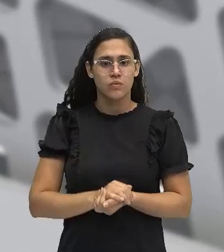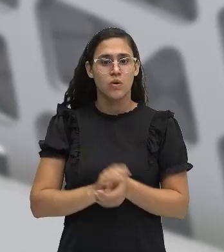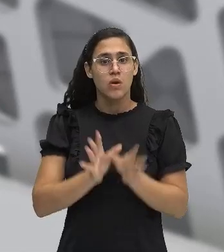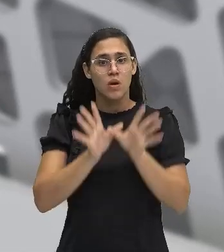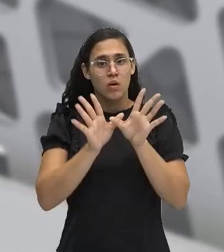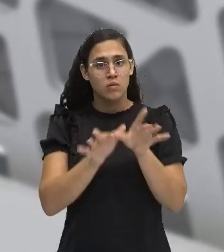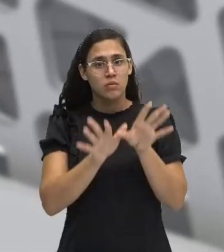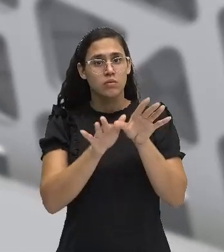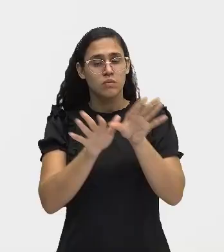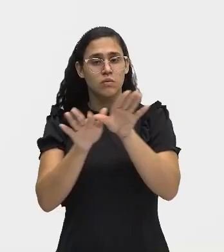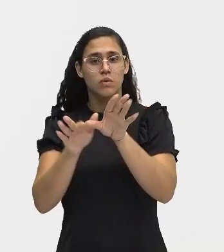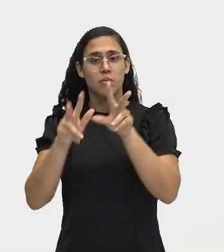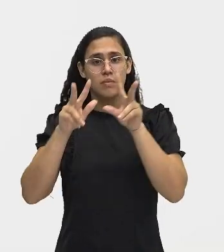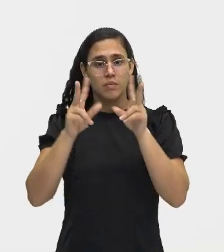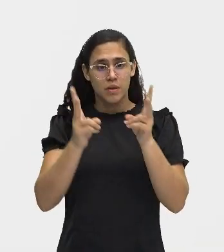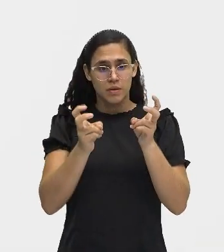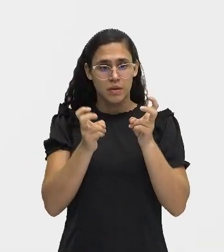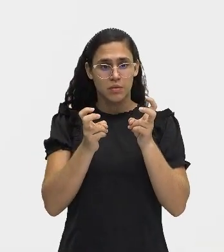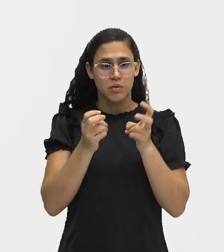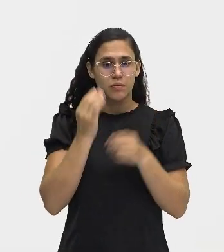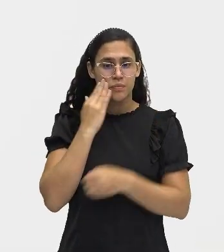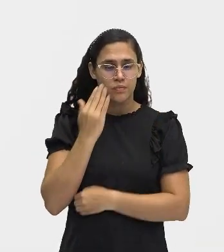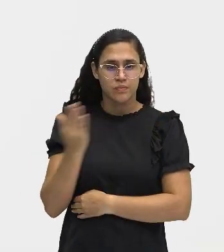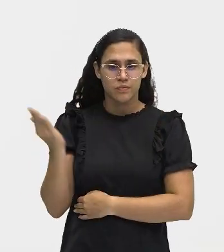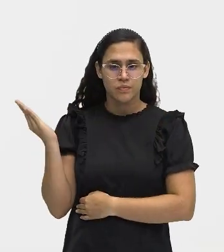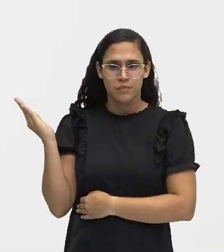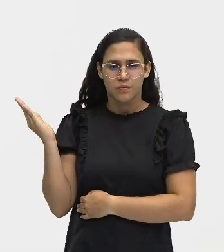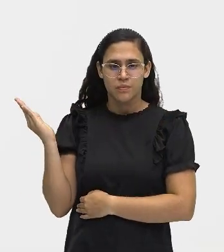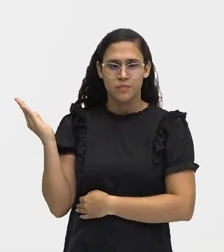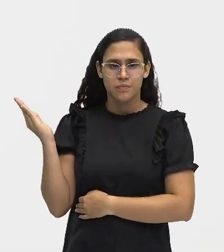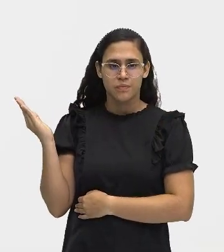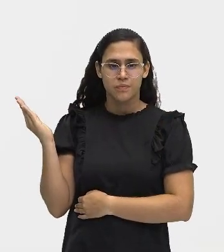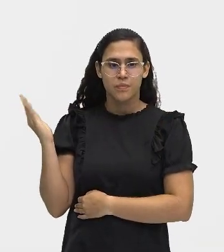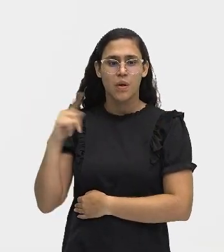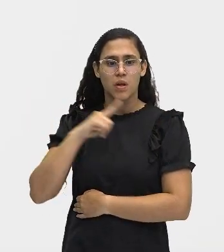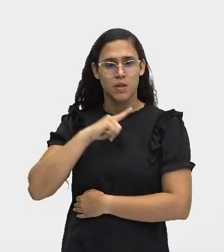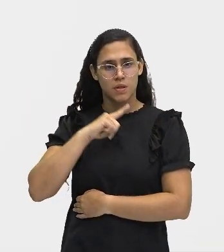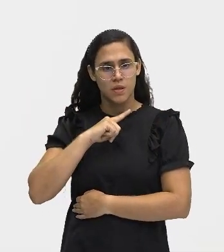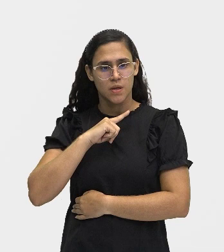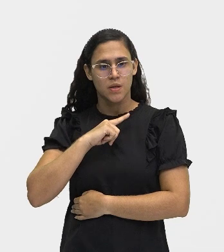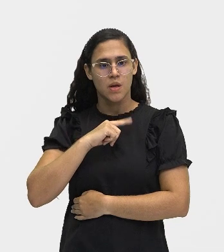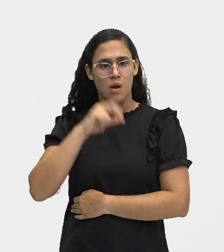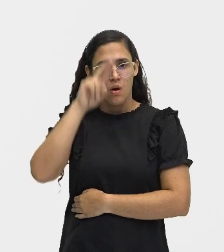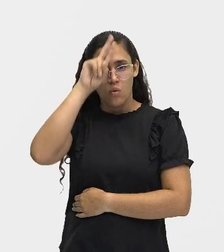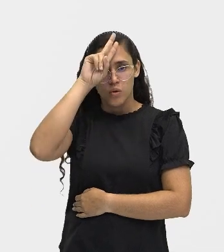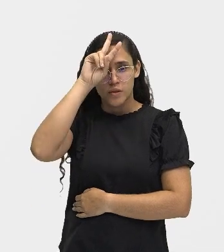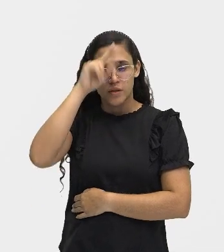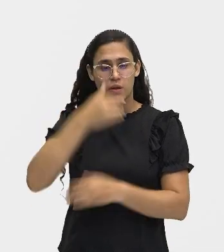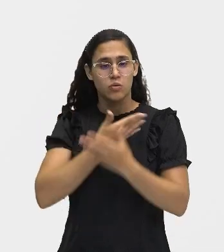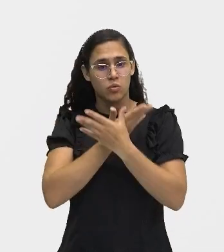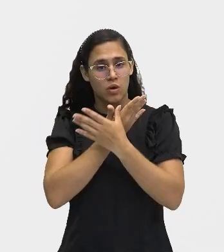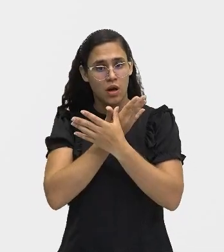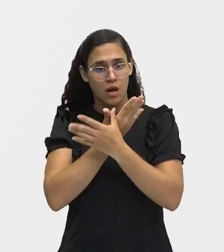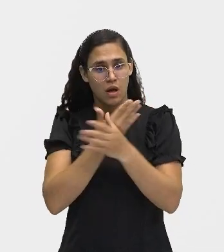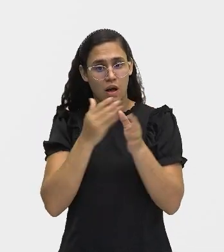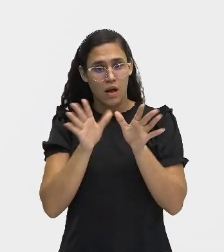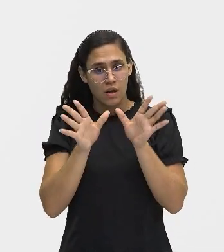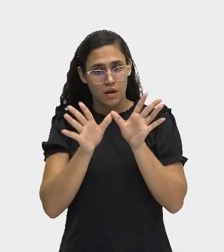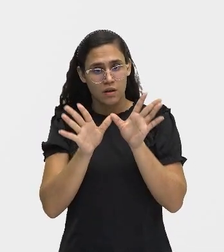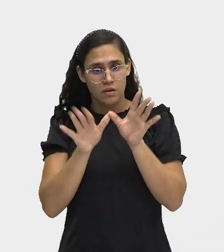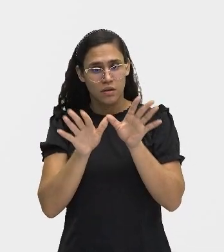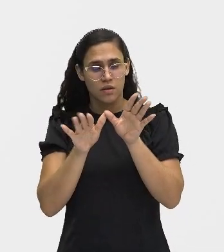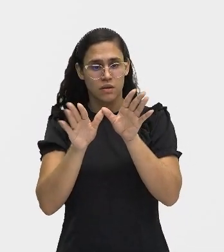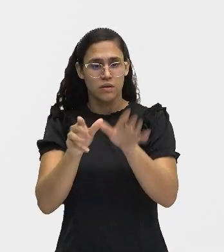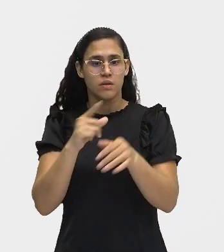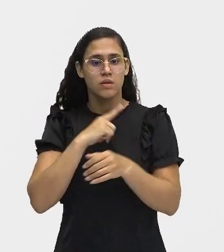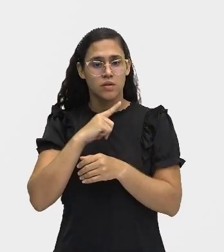estruturas análogas. Olha só, temos a asa do inseto, caso do inseto ali, né? As asas